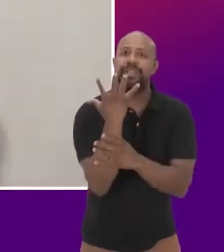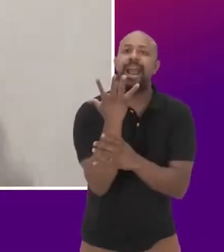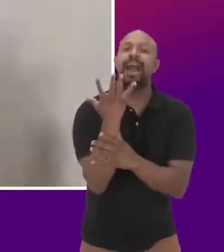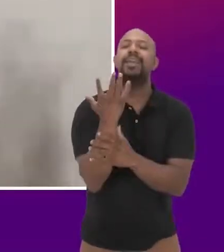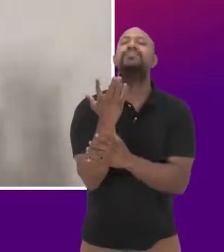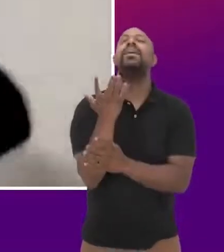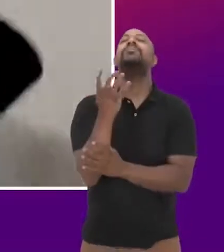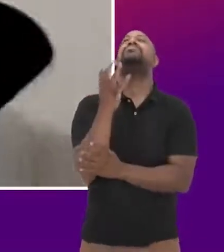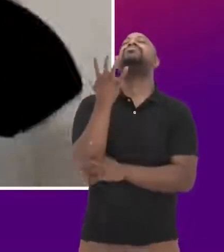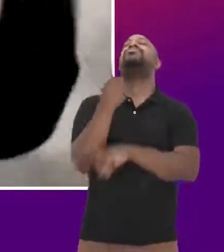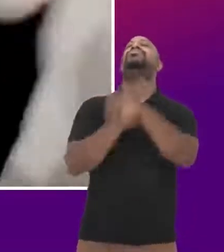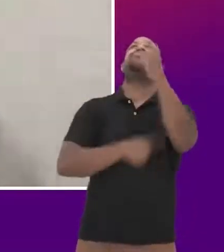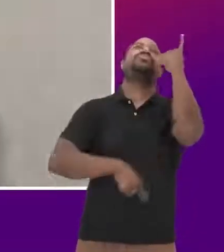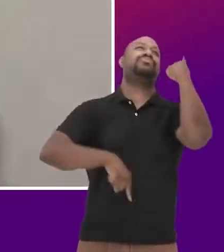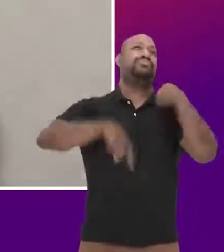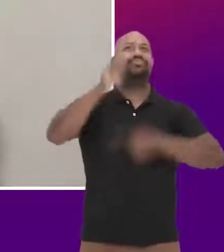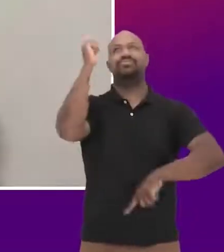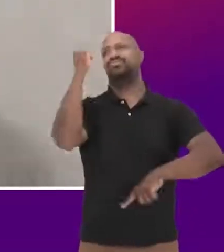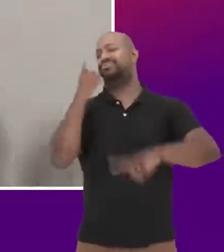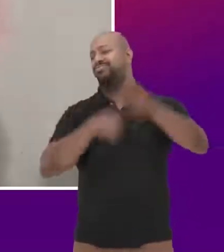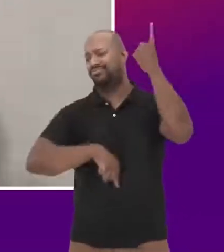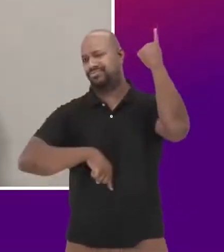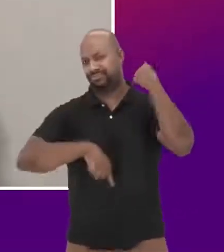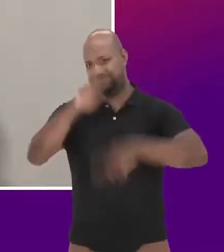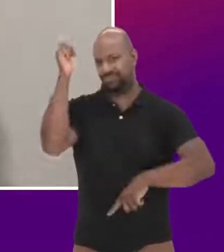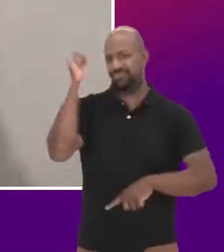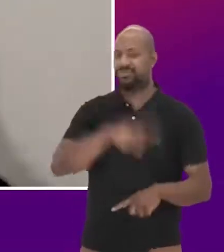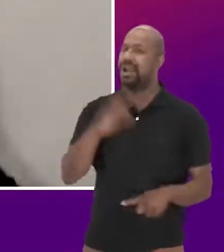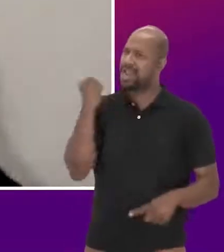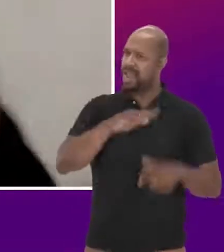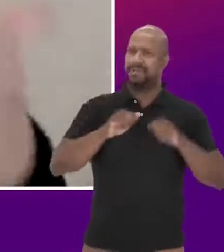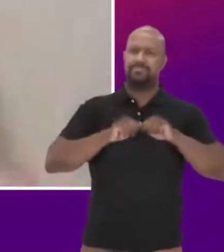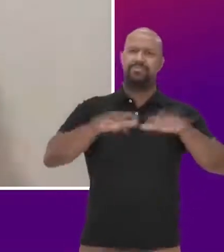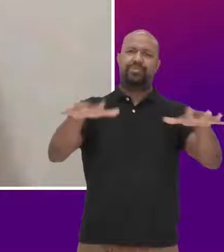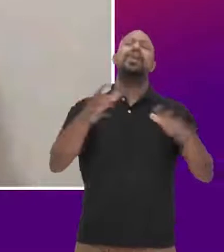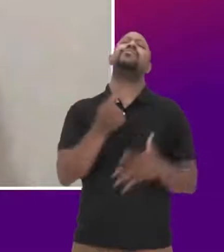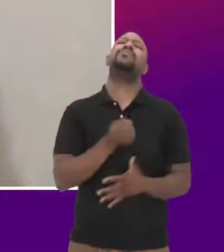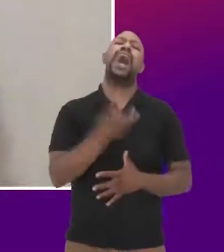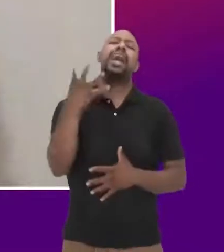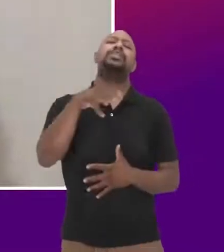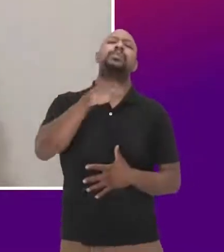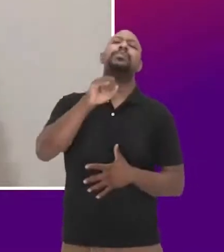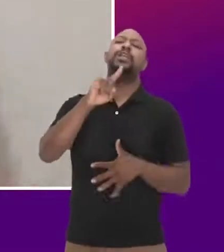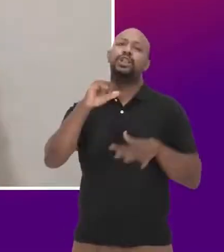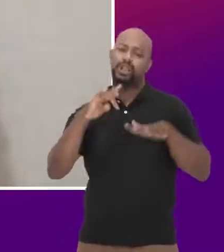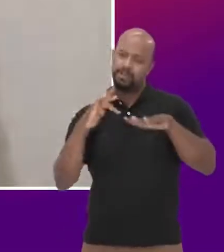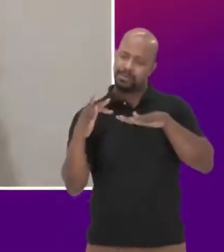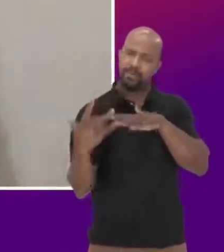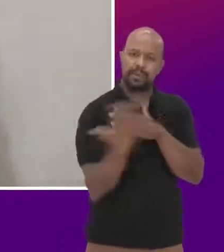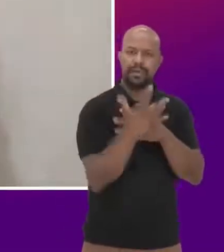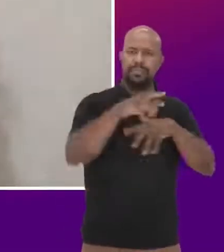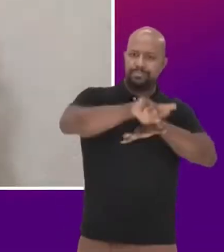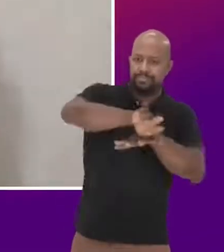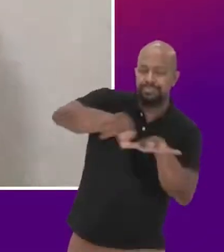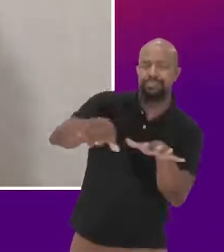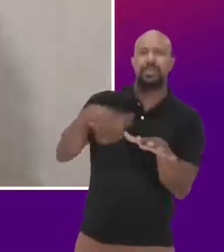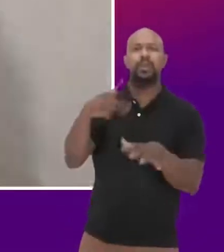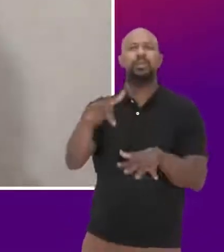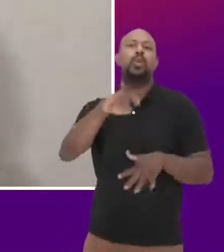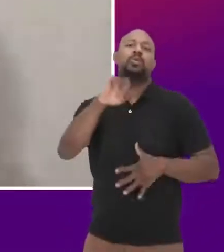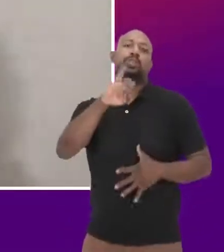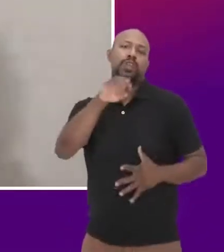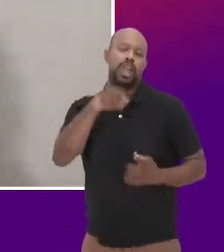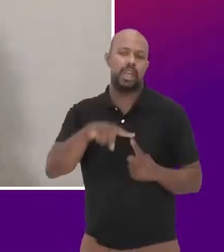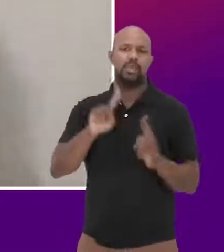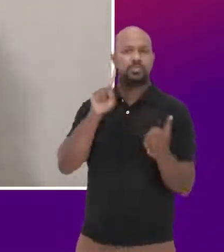para crescer e para criar vários ramos que alcancem várias mídias da sua respectiva maneira,